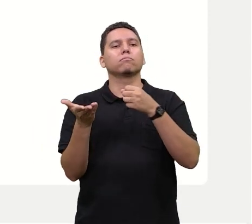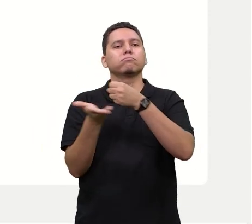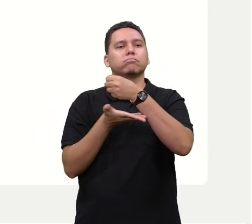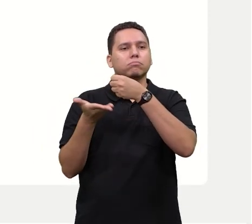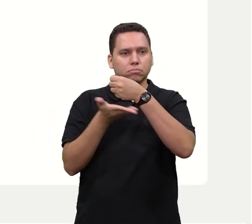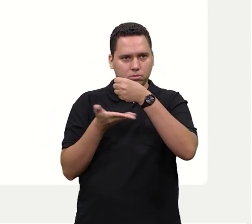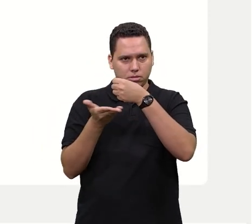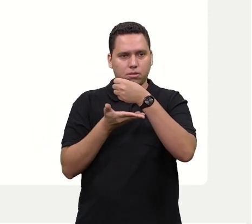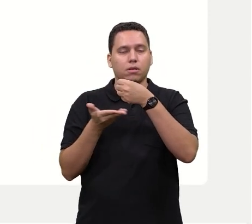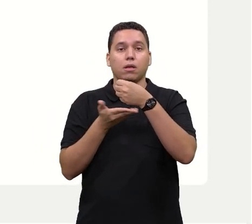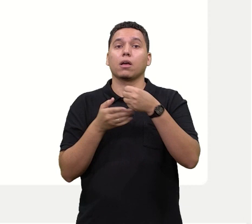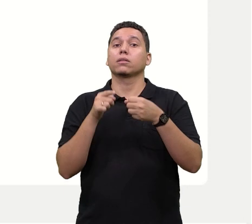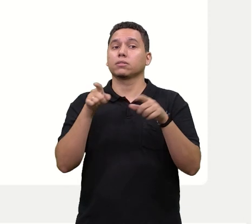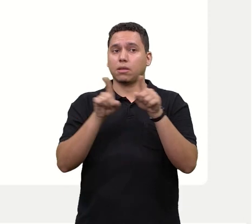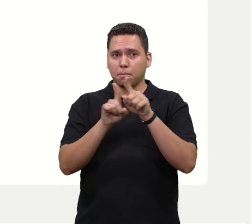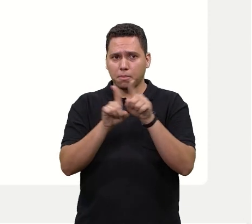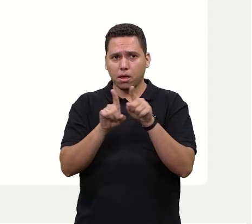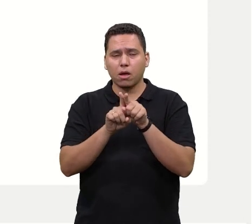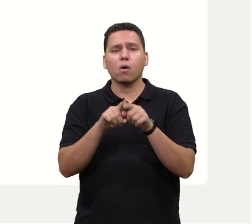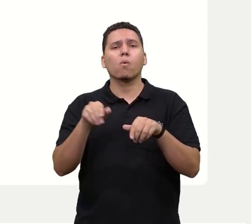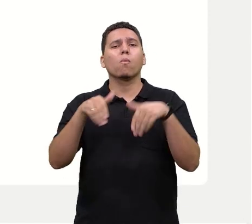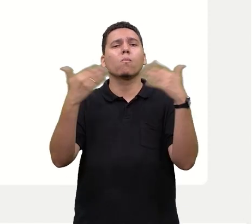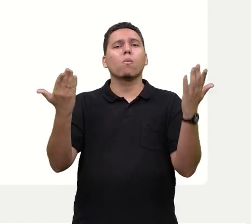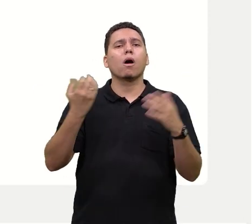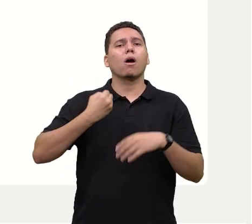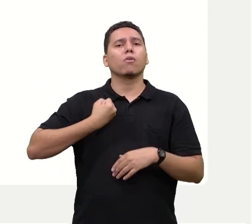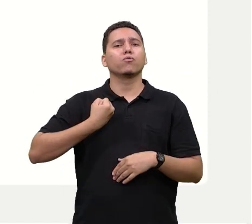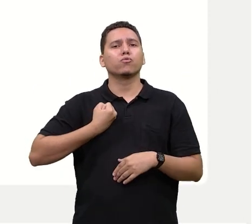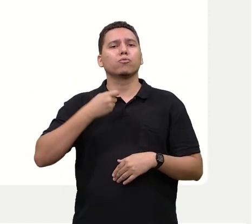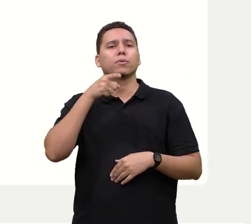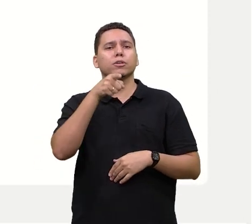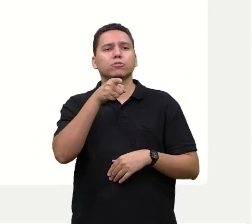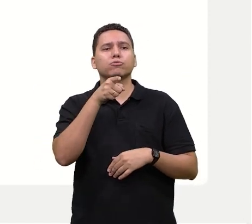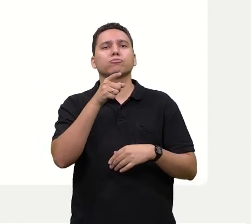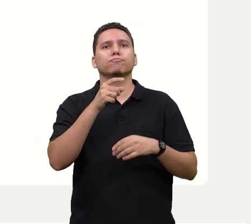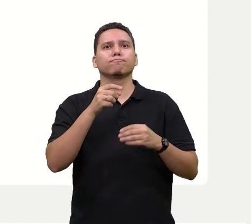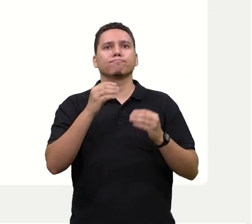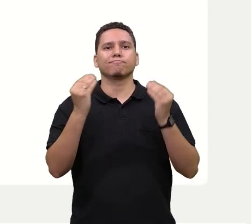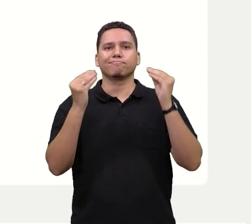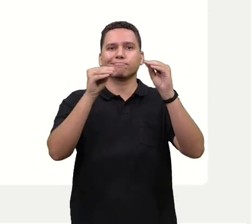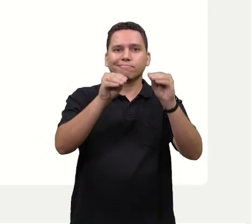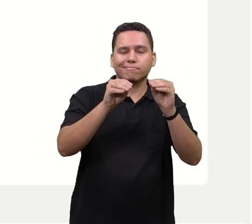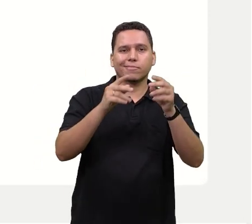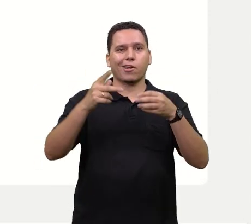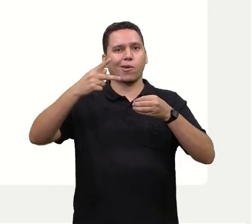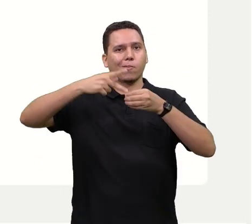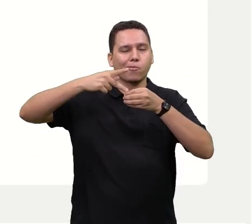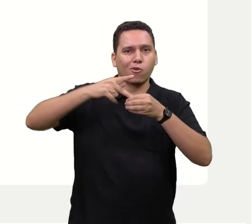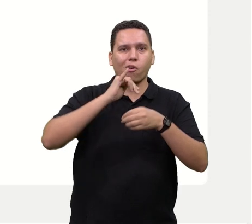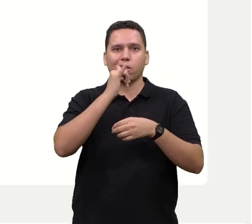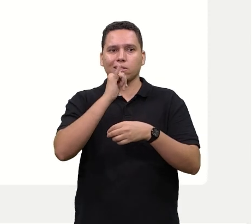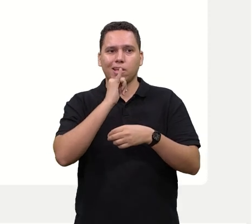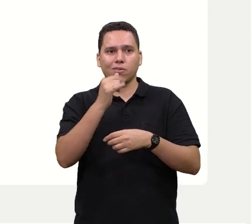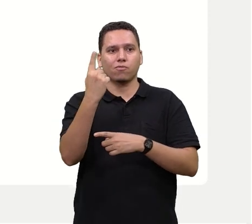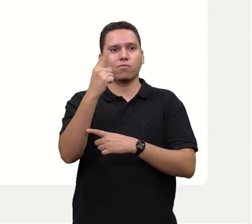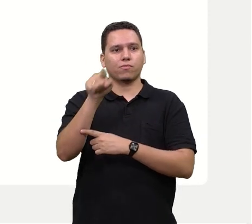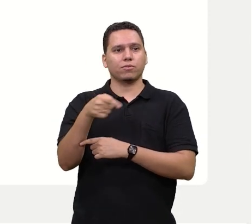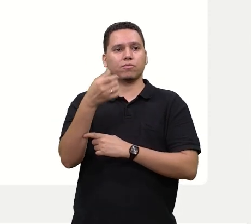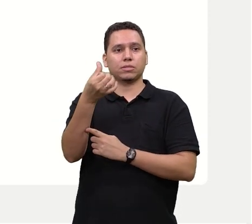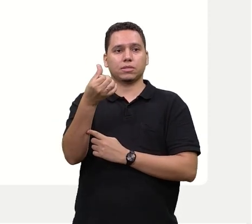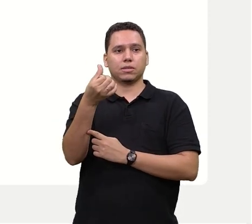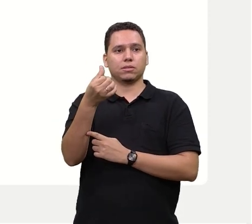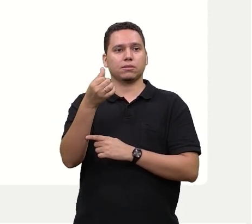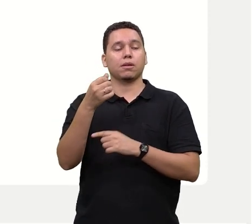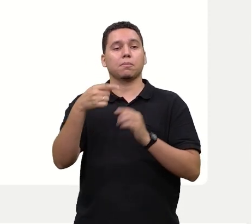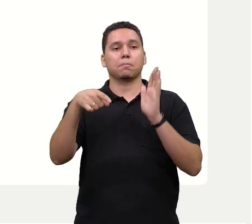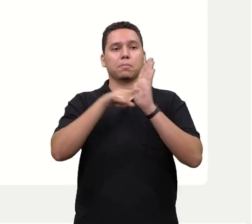detalhe, tem valor. Qual o valor da carga elementar que você considera para próton e elétron? 1,6 vezes 10 a menos 19.